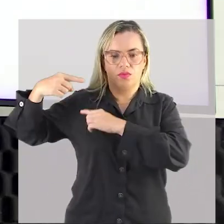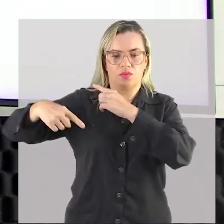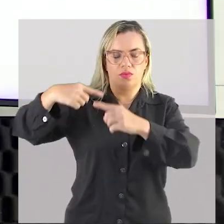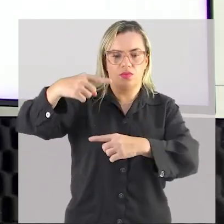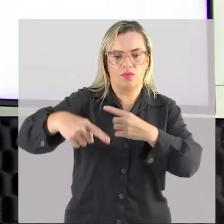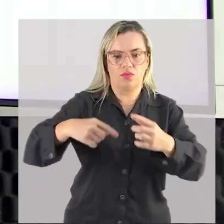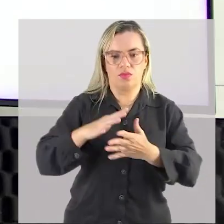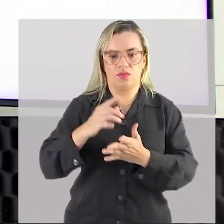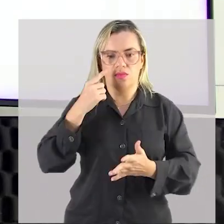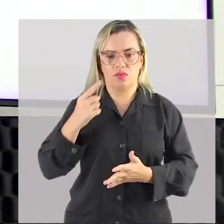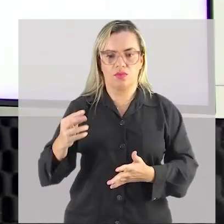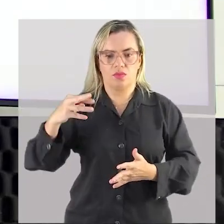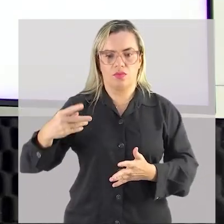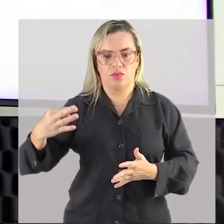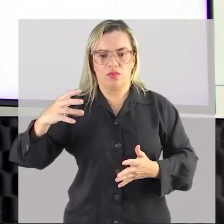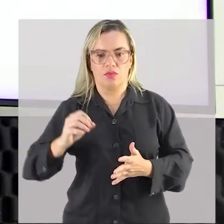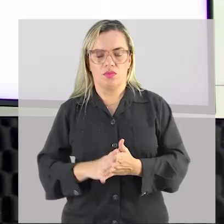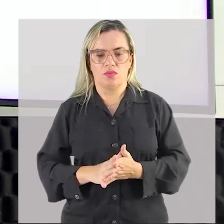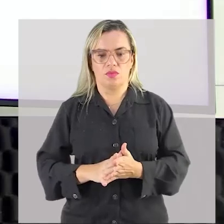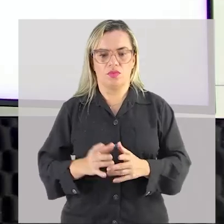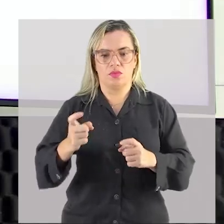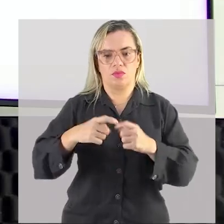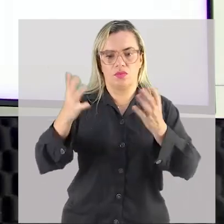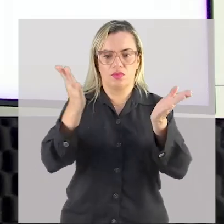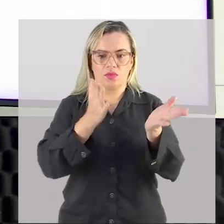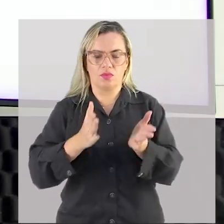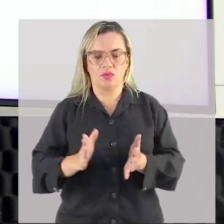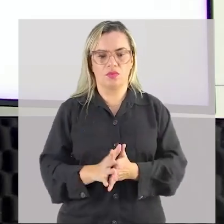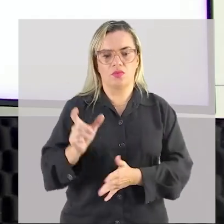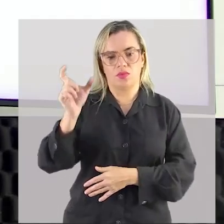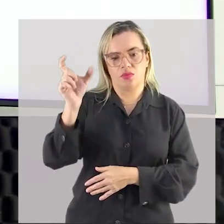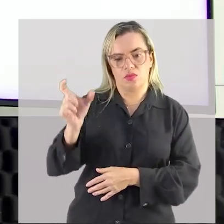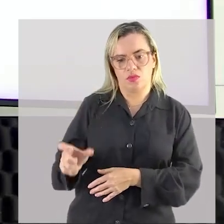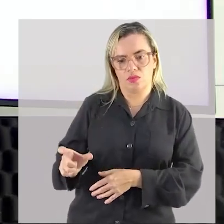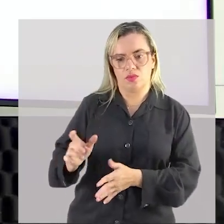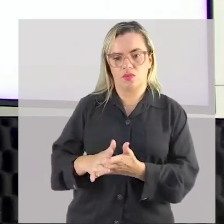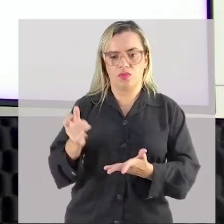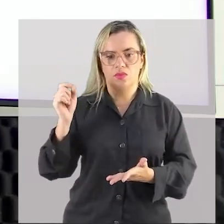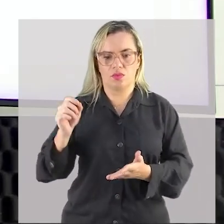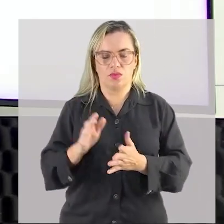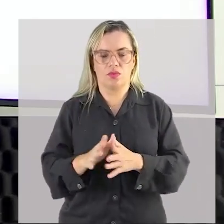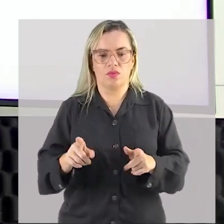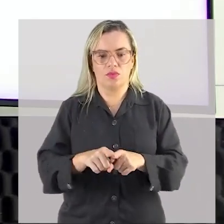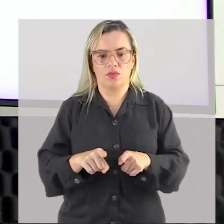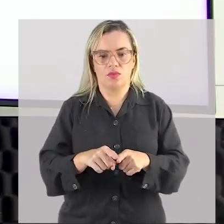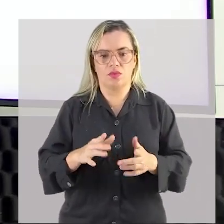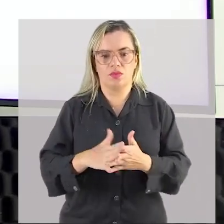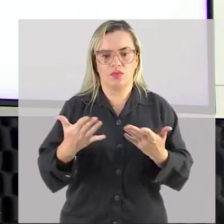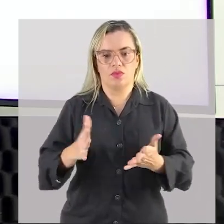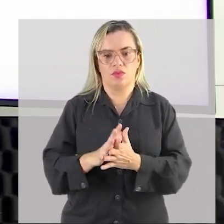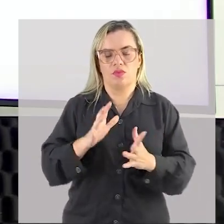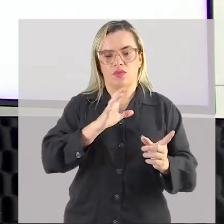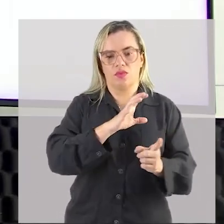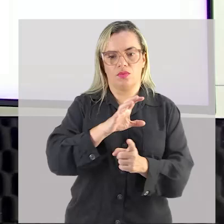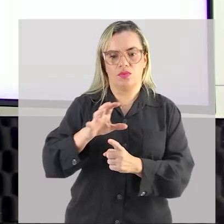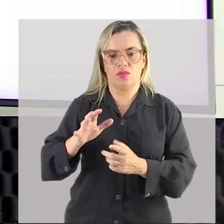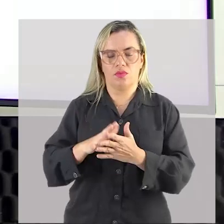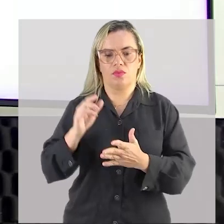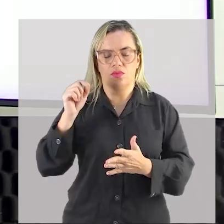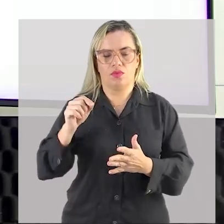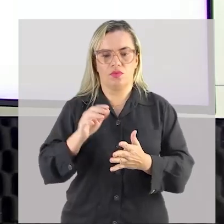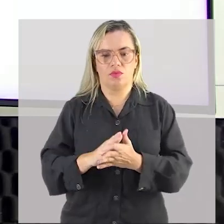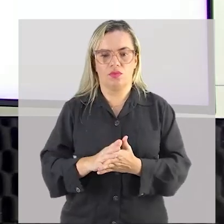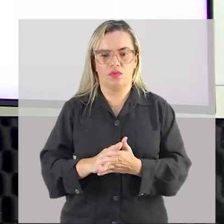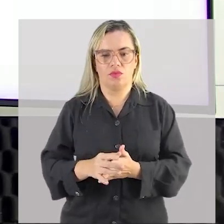a animalização a sexualização das personagens outras características tá e a